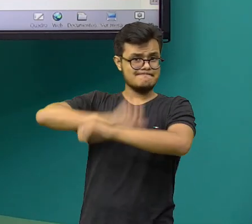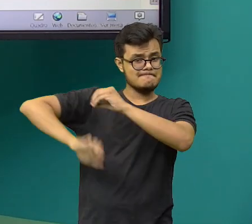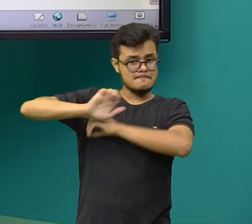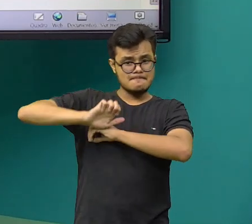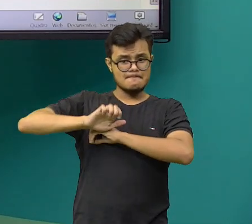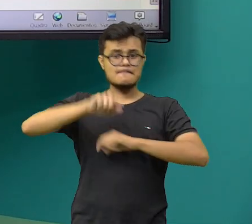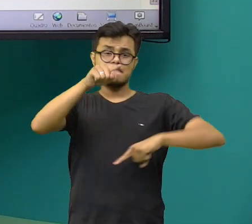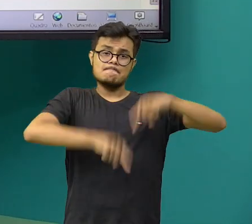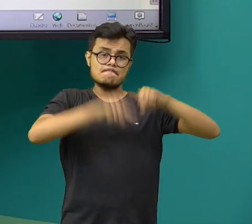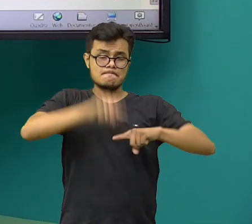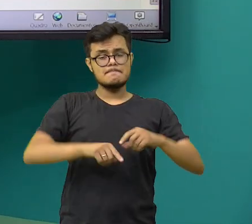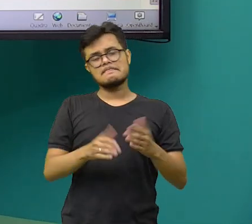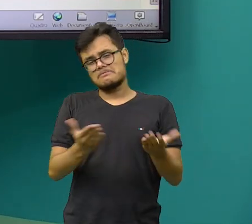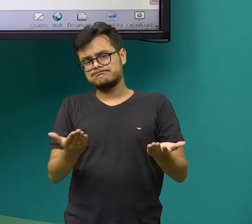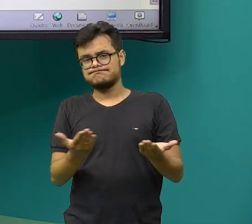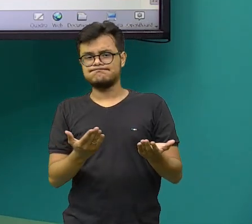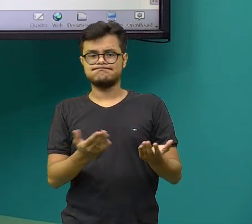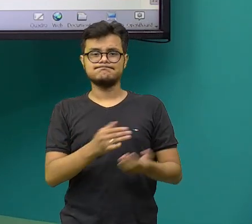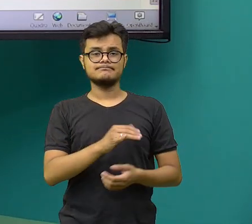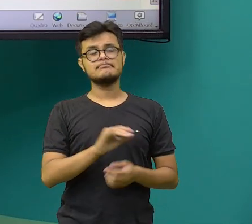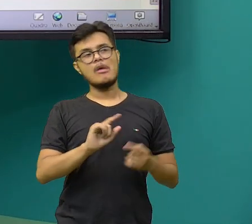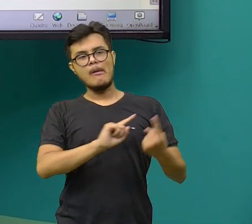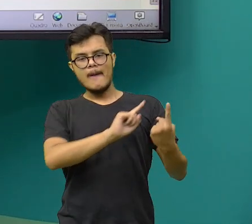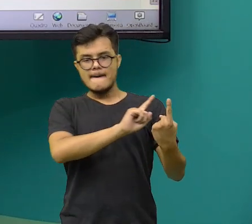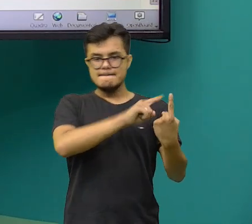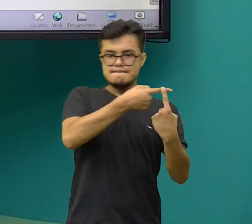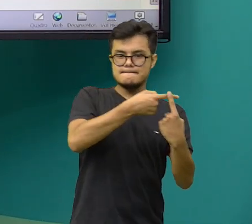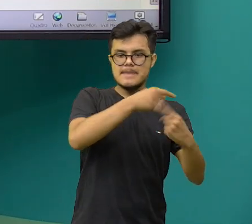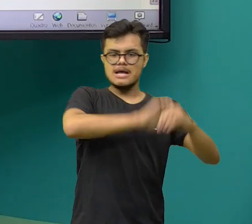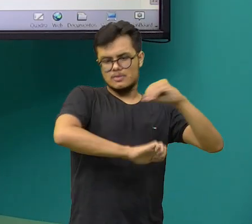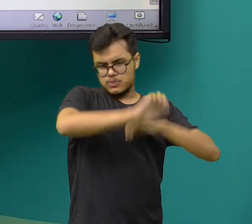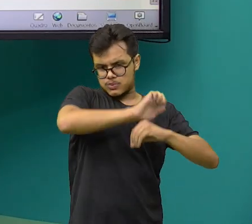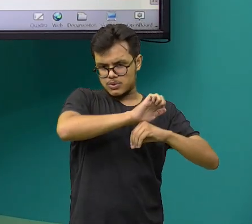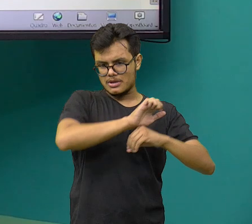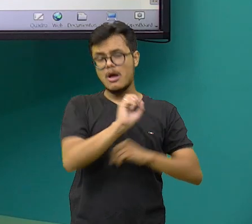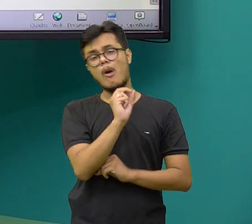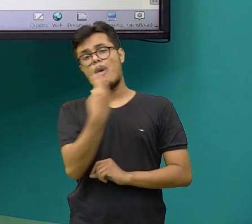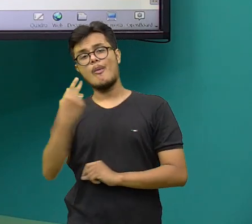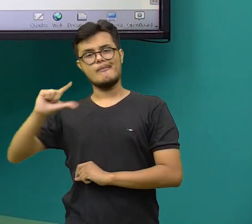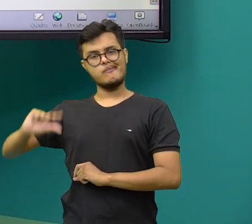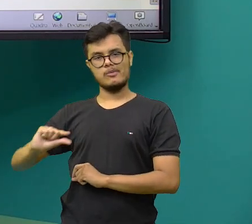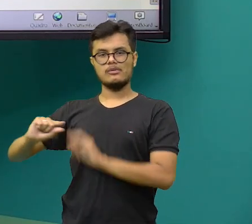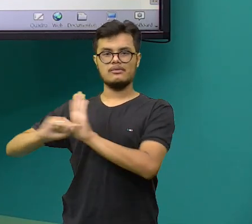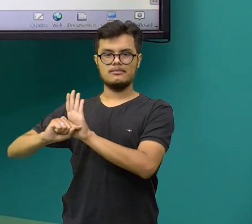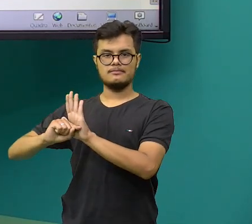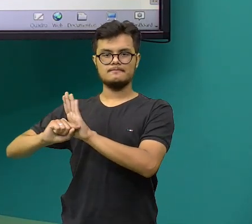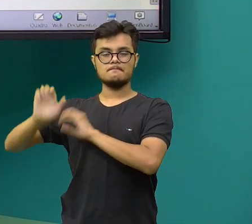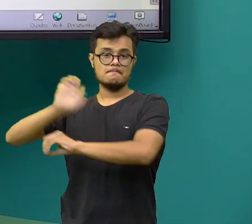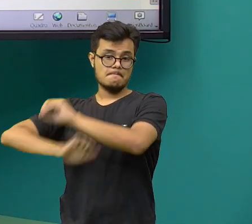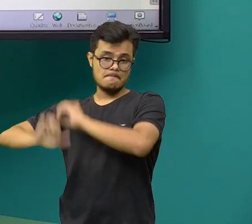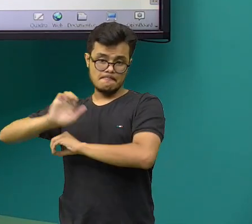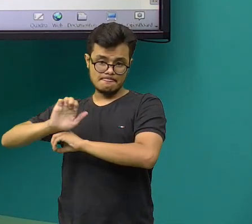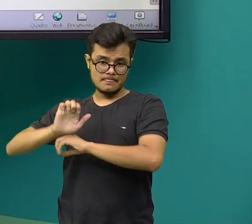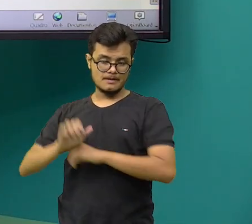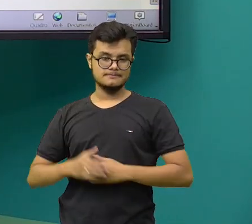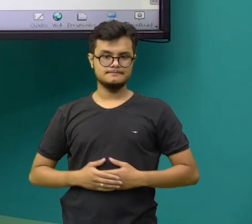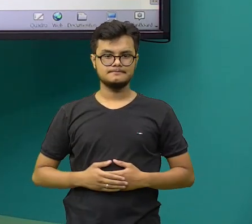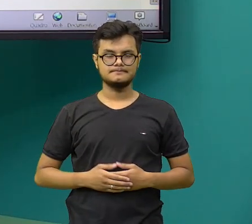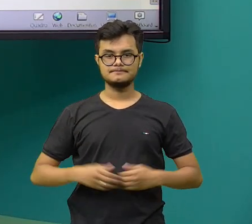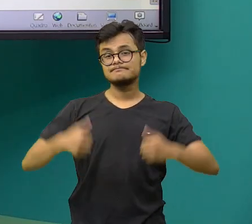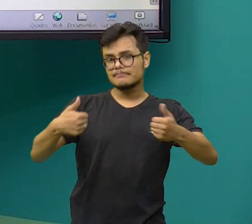faz com que um corpo fique com mais elétrons ou um corpo fique com menos elétrons, deixando